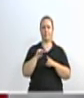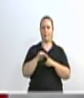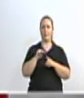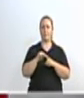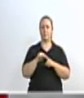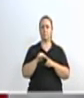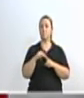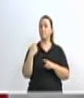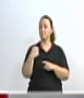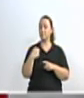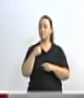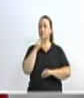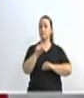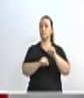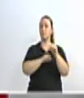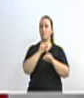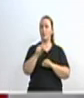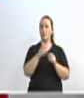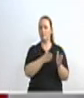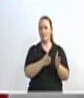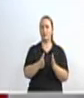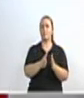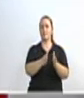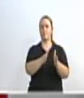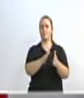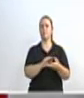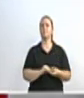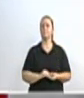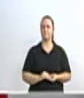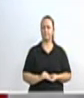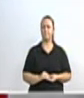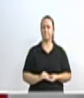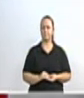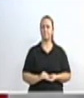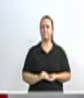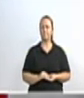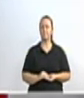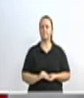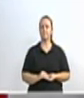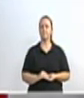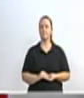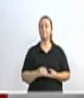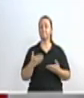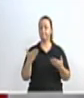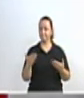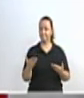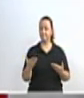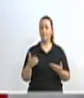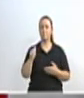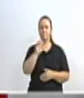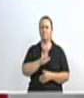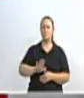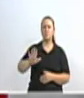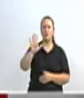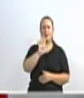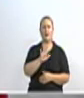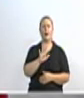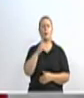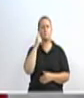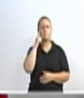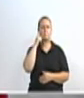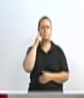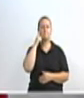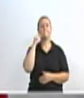precise é ter esse encaminhamento, né? Isso, exatamente. Então, de um modo geral, acredito que aqui a